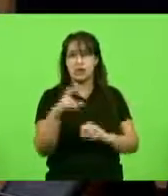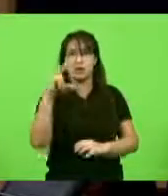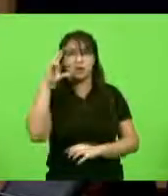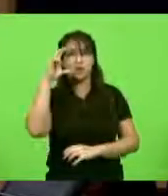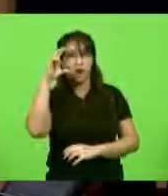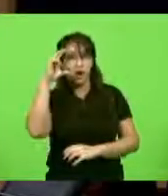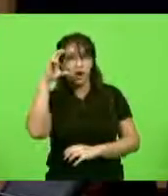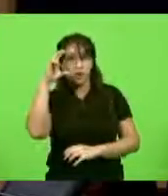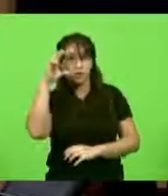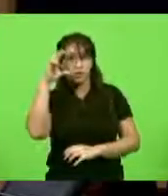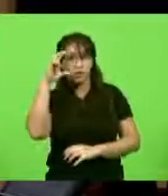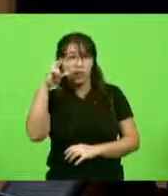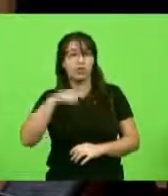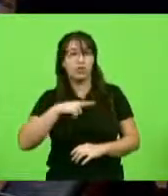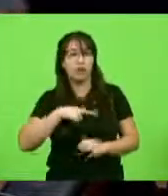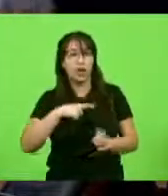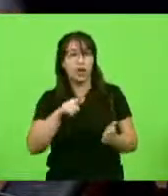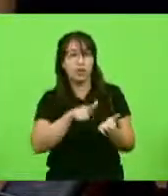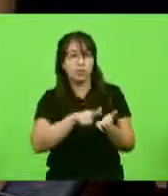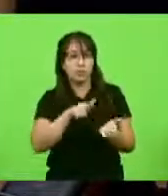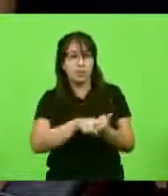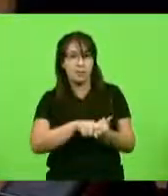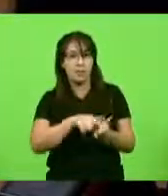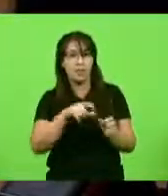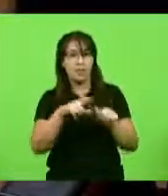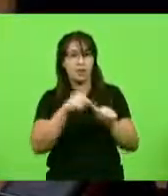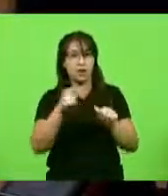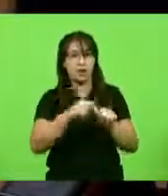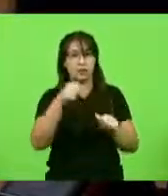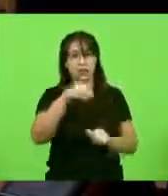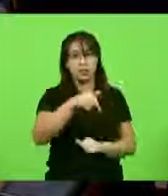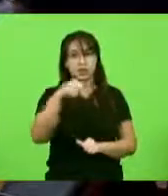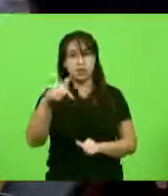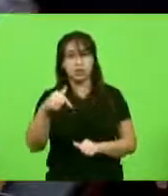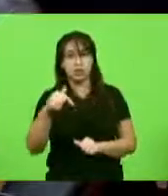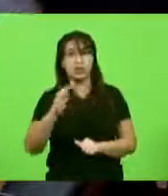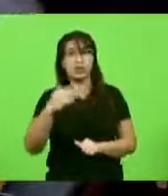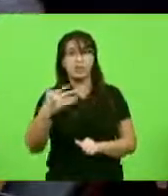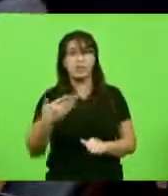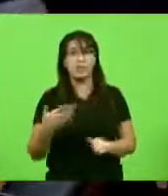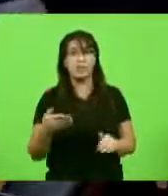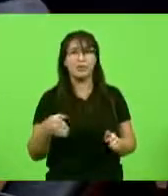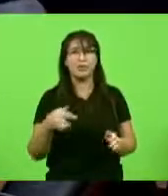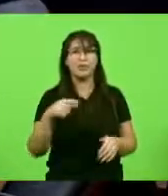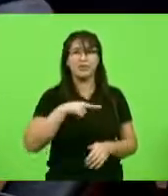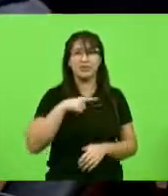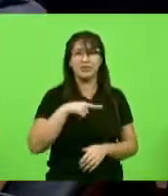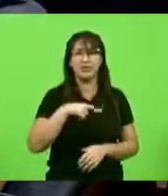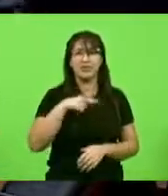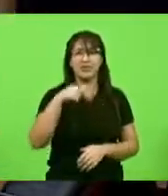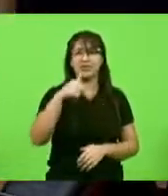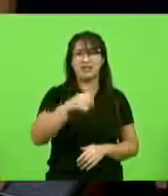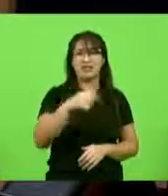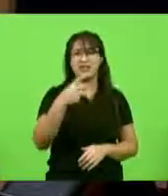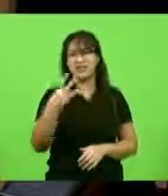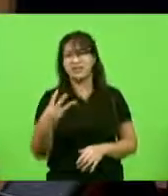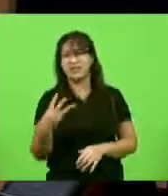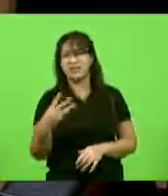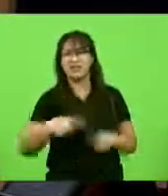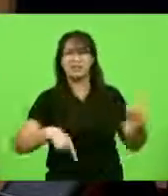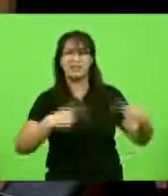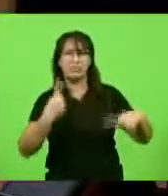em mãos o artigo 77, mas aí ele vai vir com o artigo 73 e a gente vai ficar numa briga inútil aqui. É um